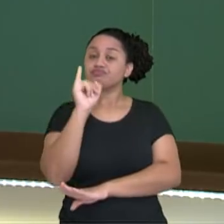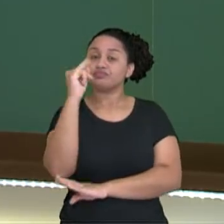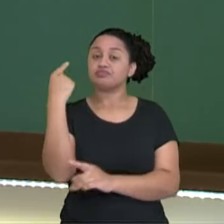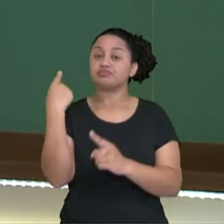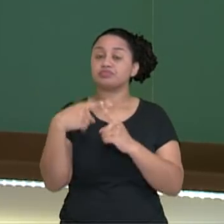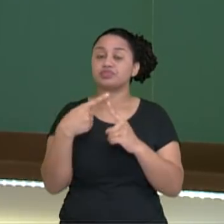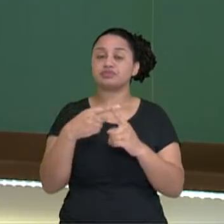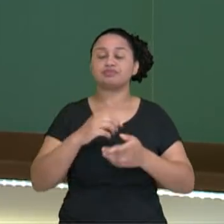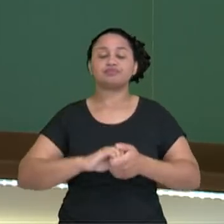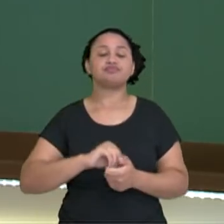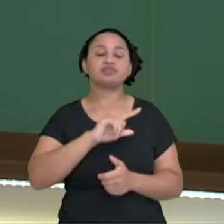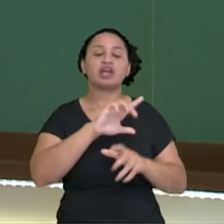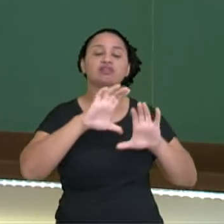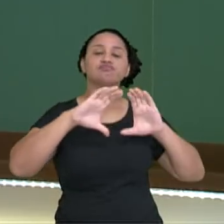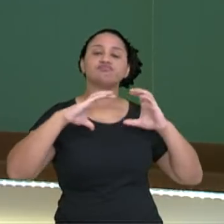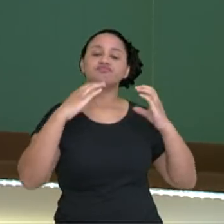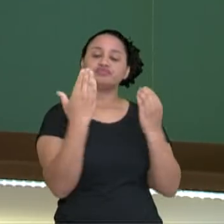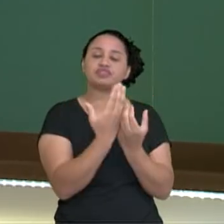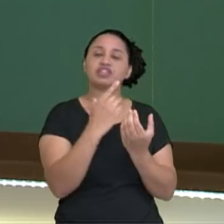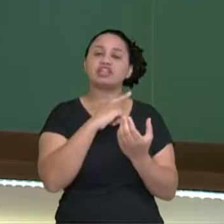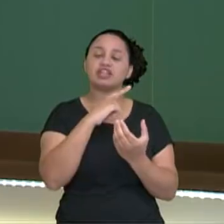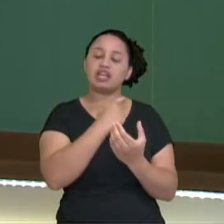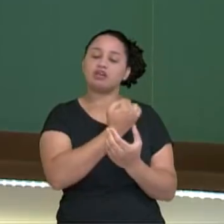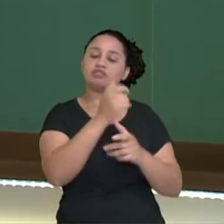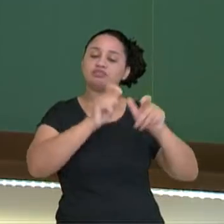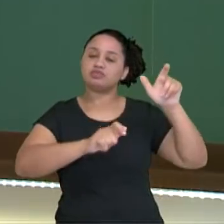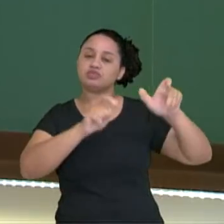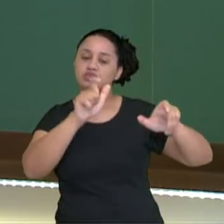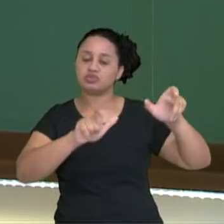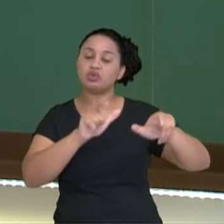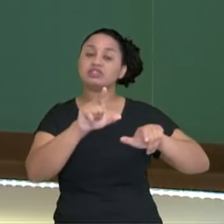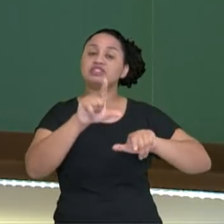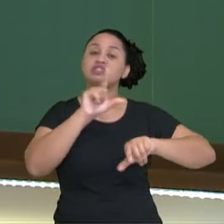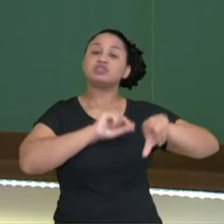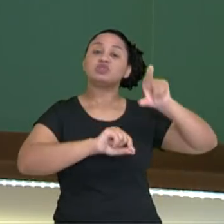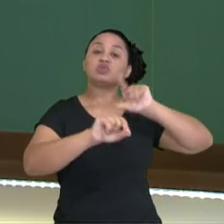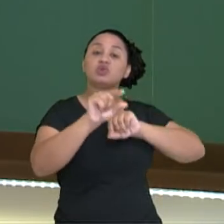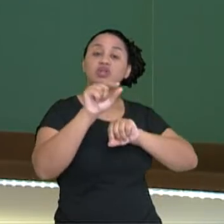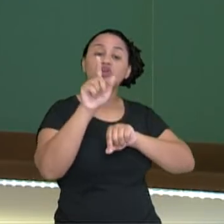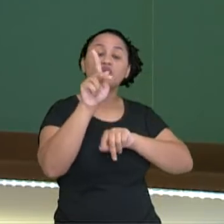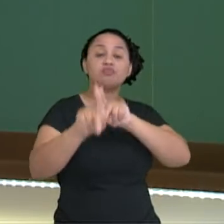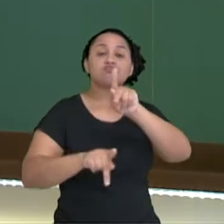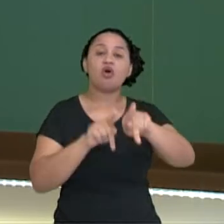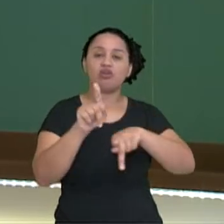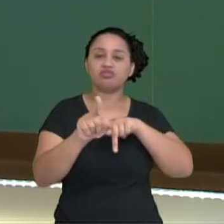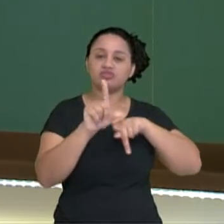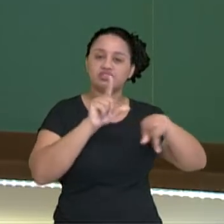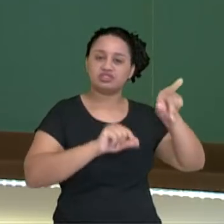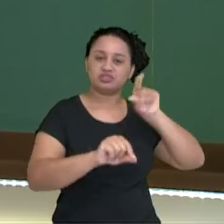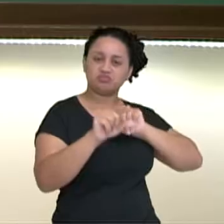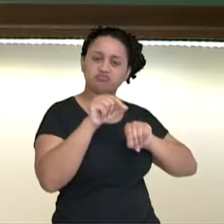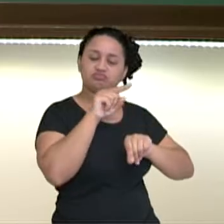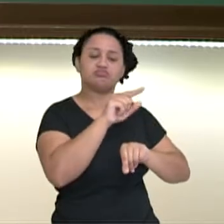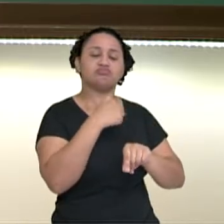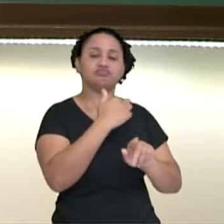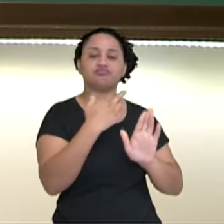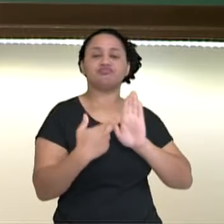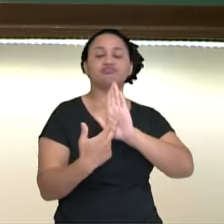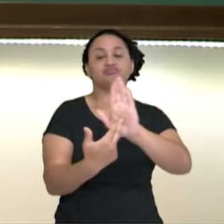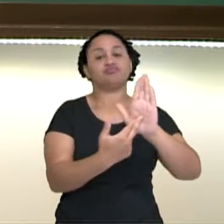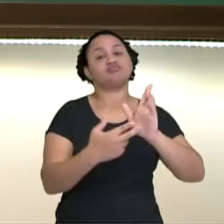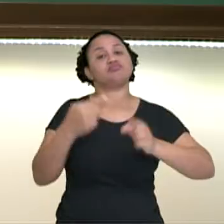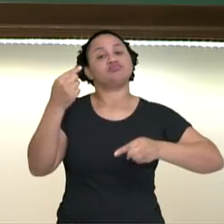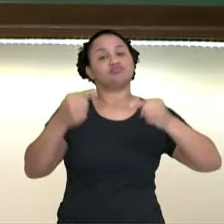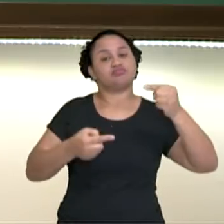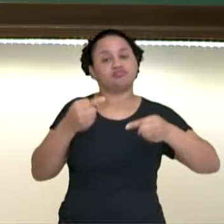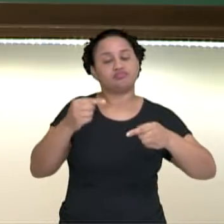ele é uma assembleia composta por membros que foram eleitos pelo povo para os representar na